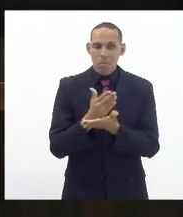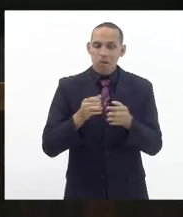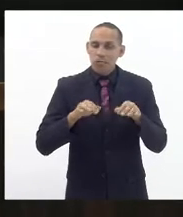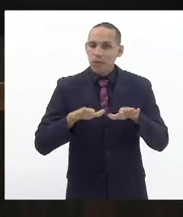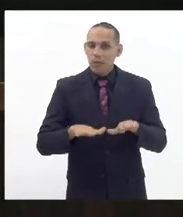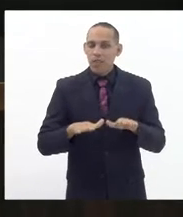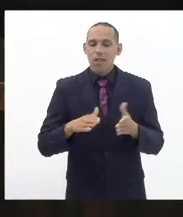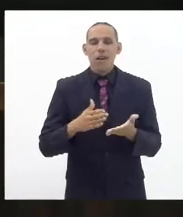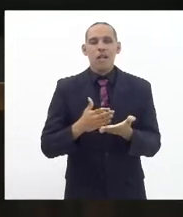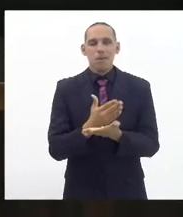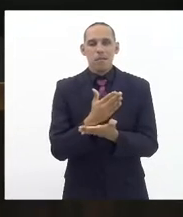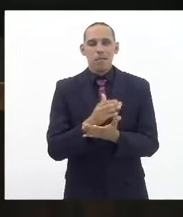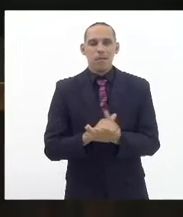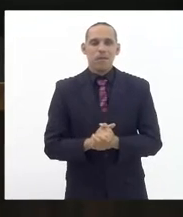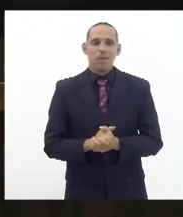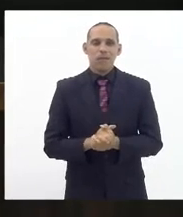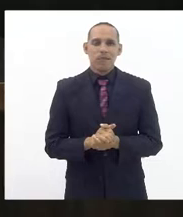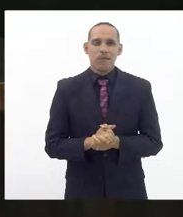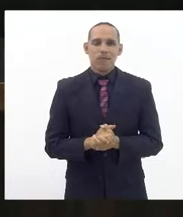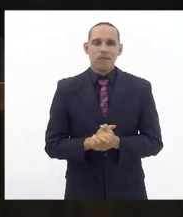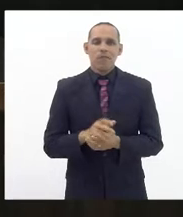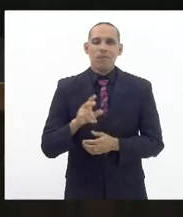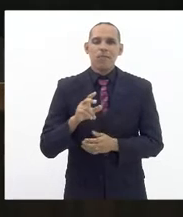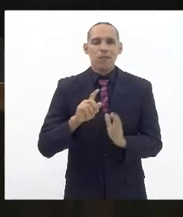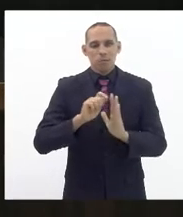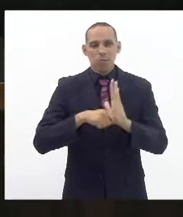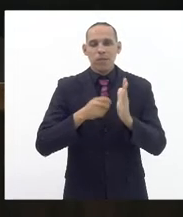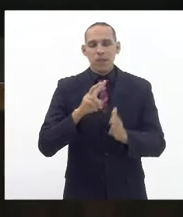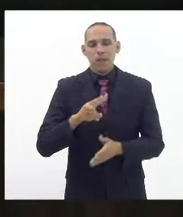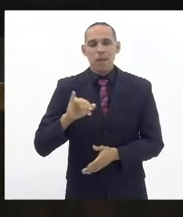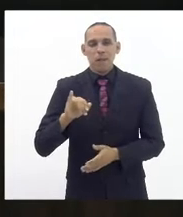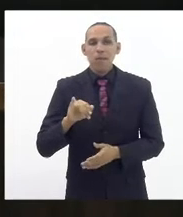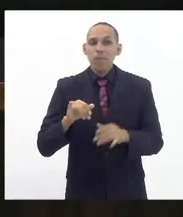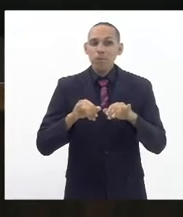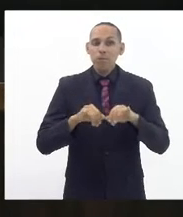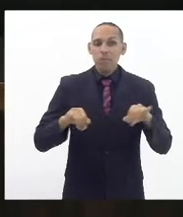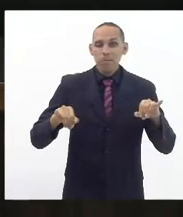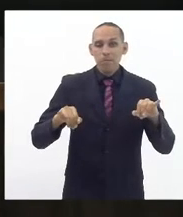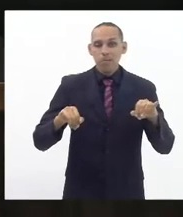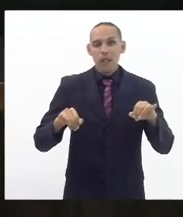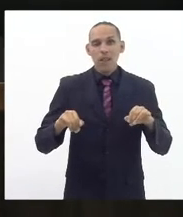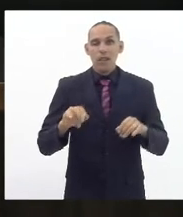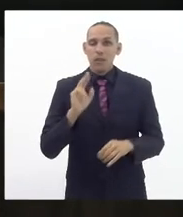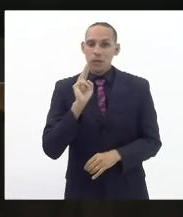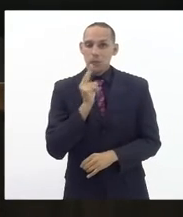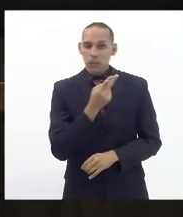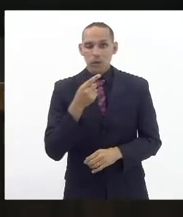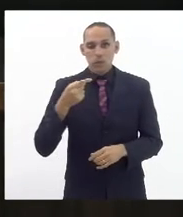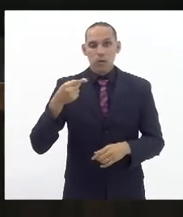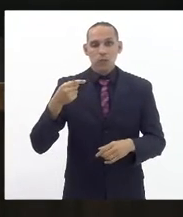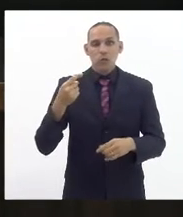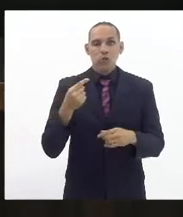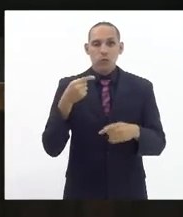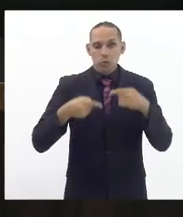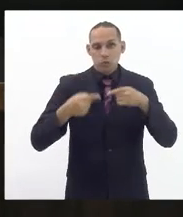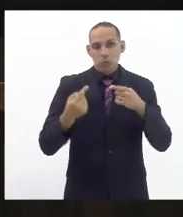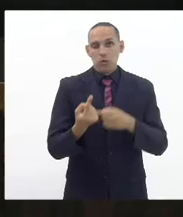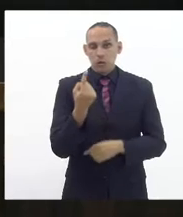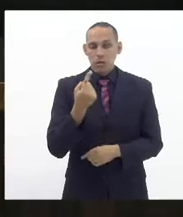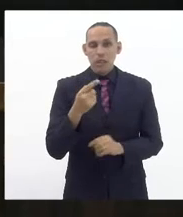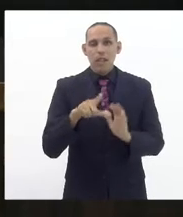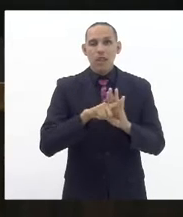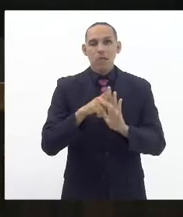estão, aprovado, vai autógrafo. Anuncio, em regime de urgência, em discussão única, projeto de lei